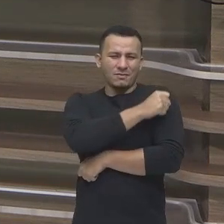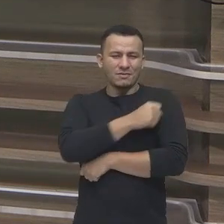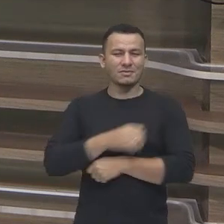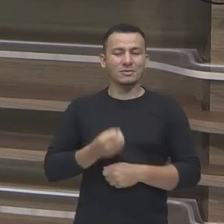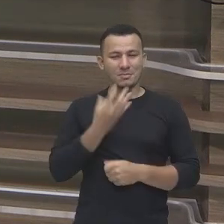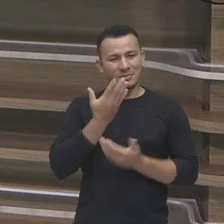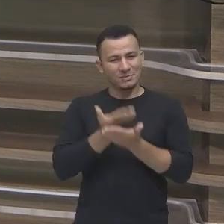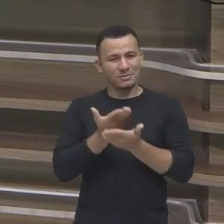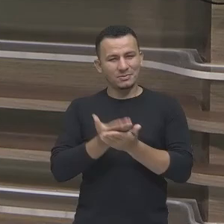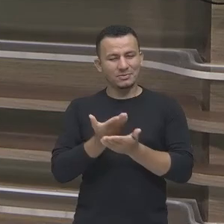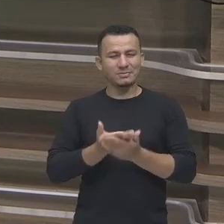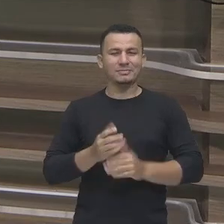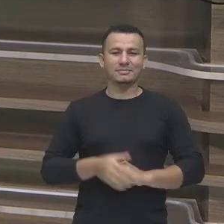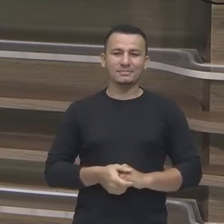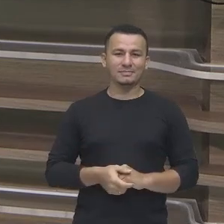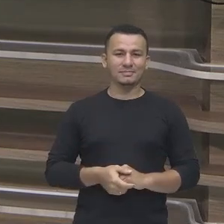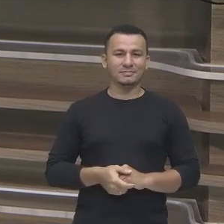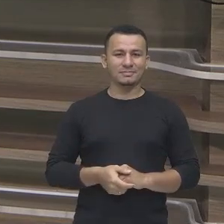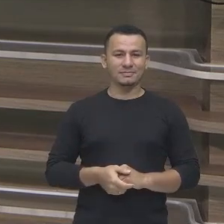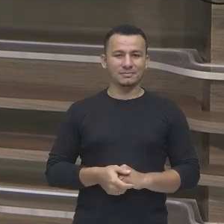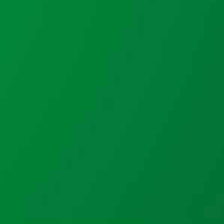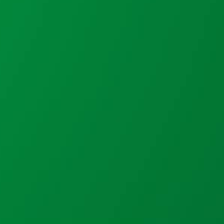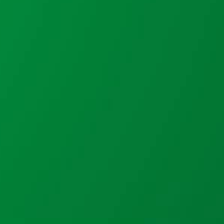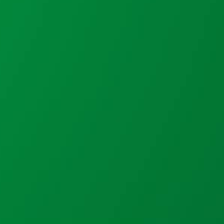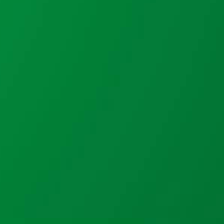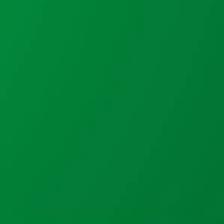do 8º ano. Bons estudos, pessoal!